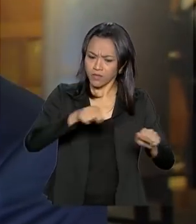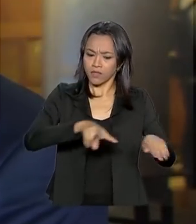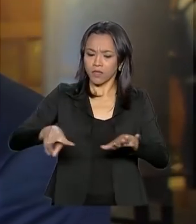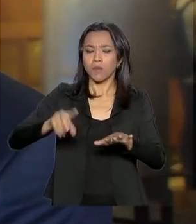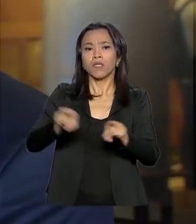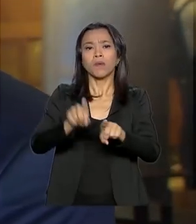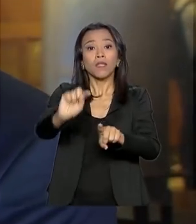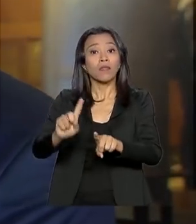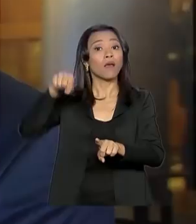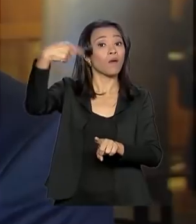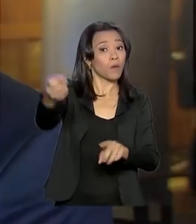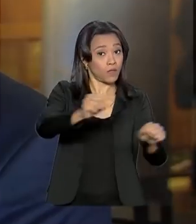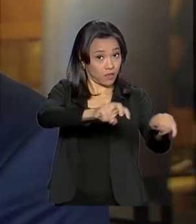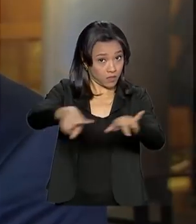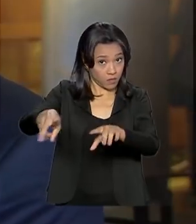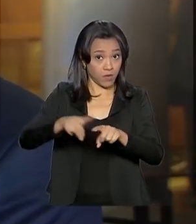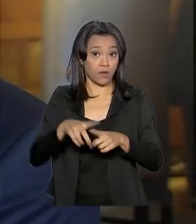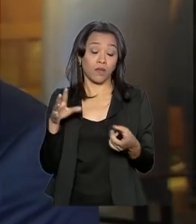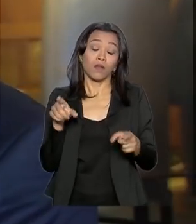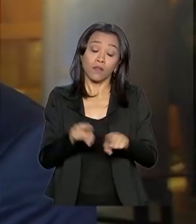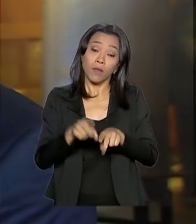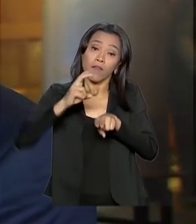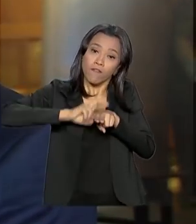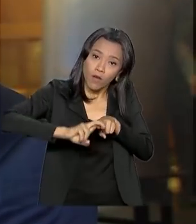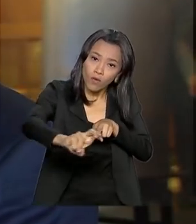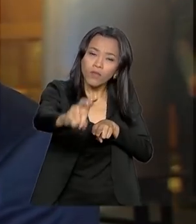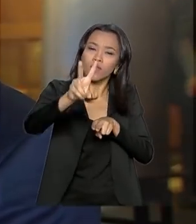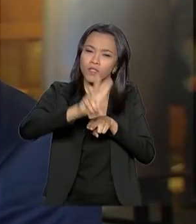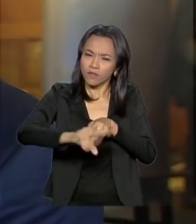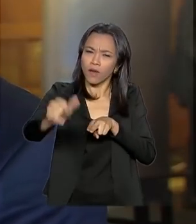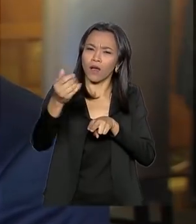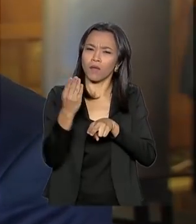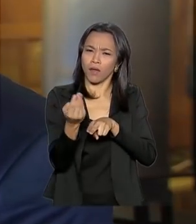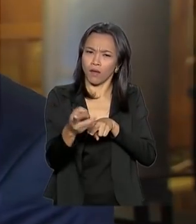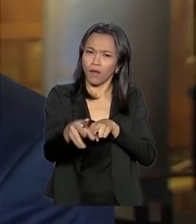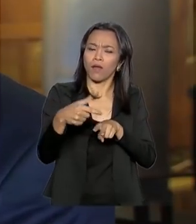Mais rodadas de aeroportos e ferrovias, né, com a ferrovia de integração do Oeste-Leste e a Ferrogrão.